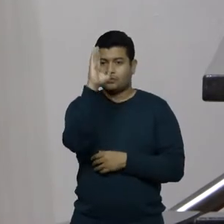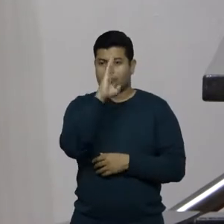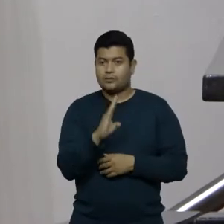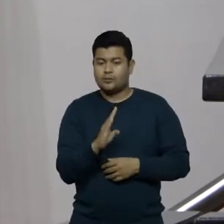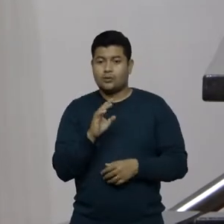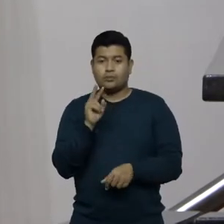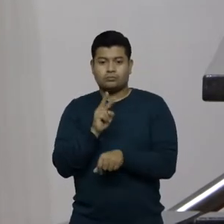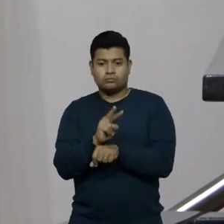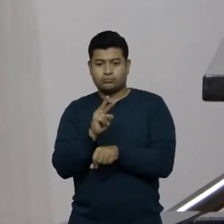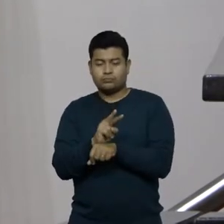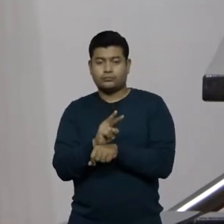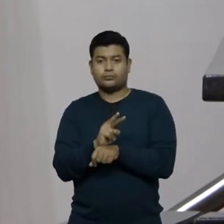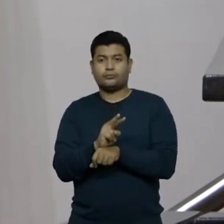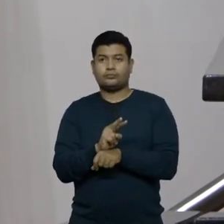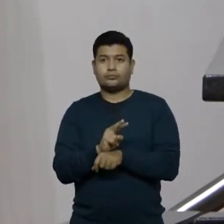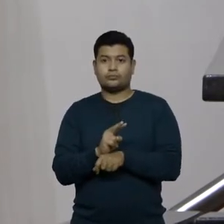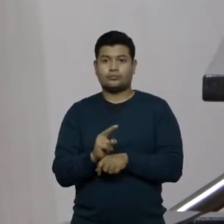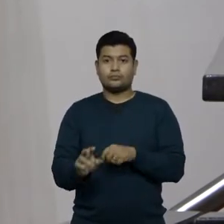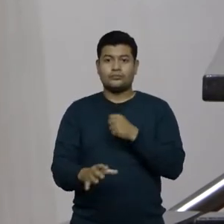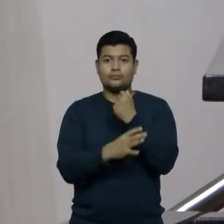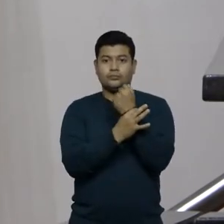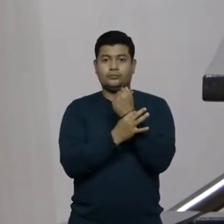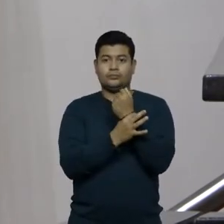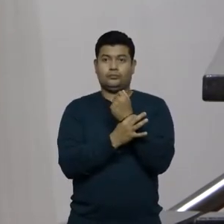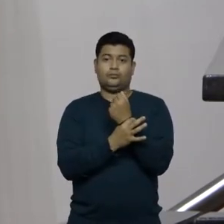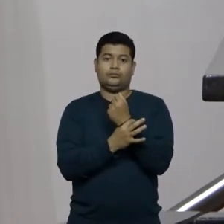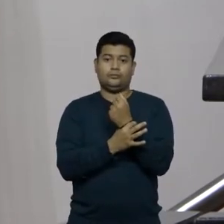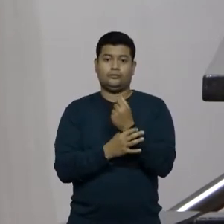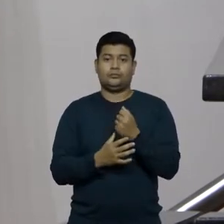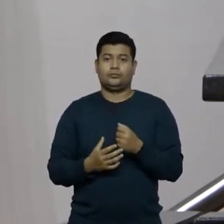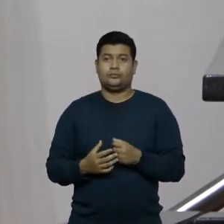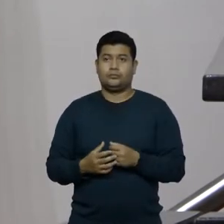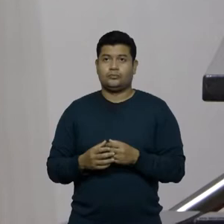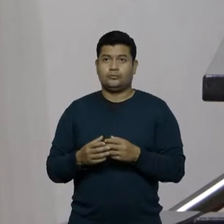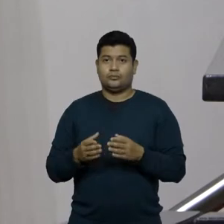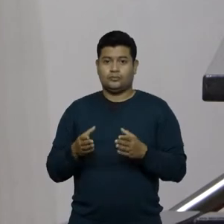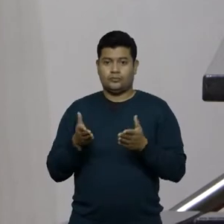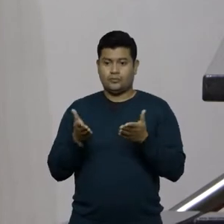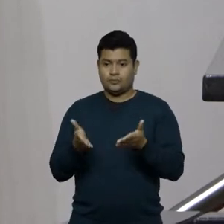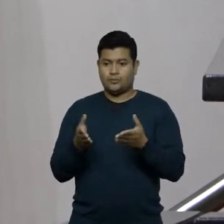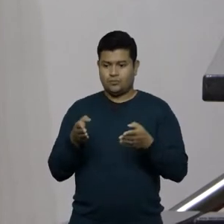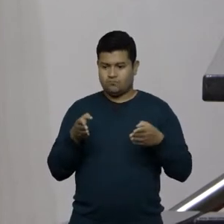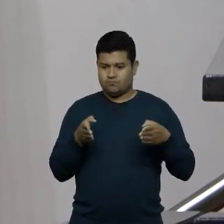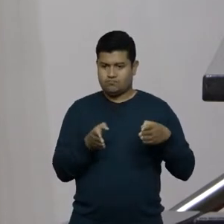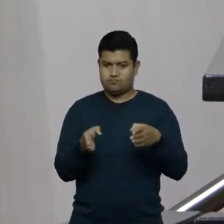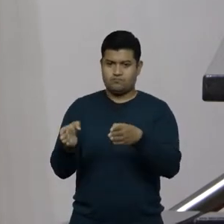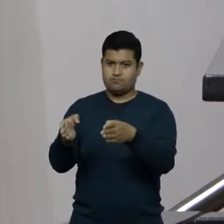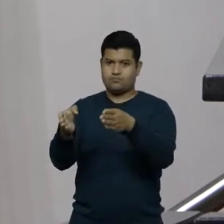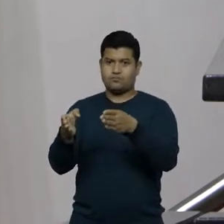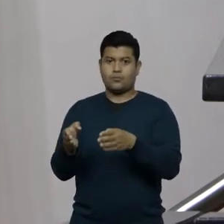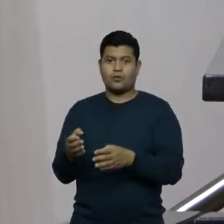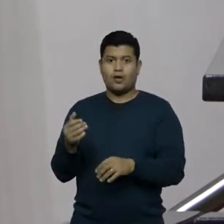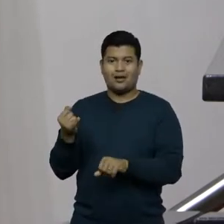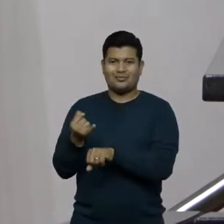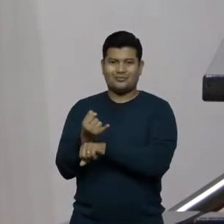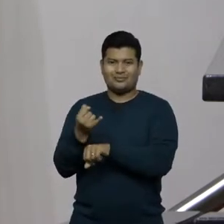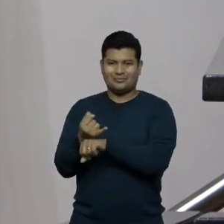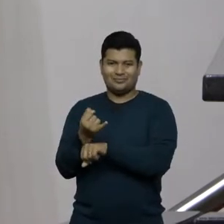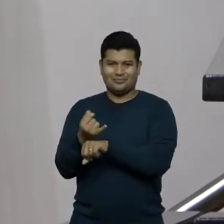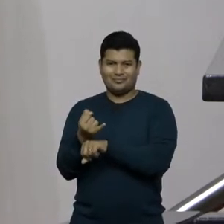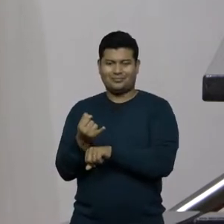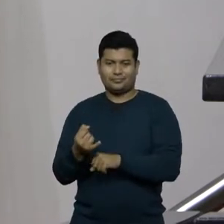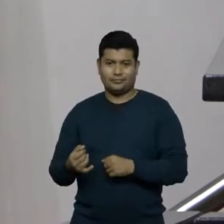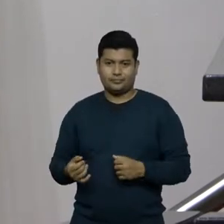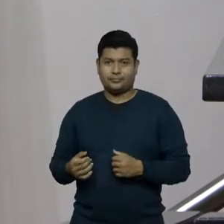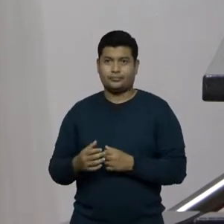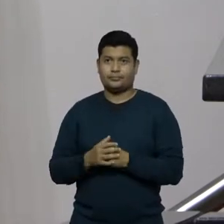e dar segurança a estrada de ferro que é